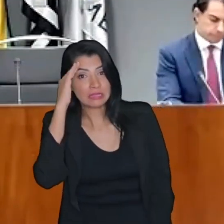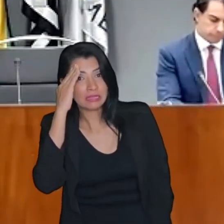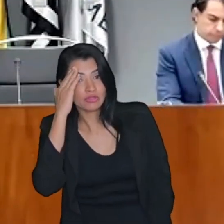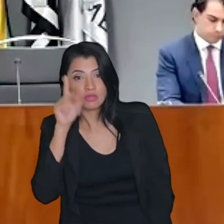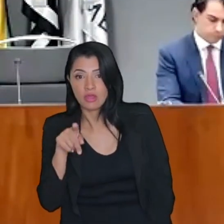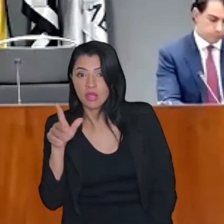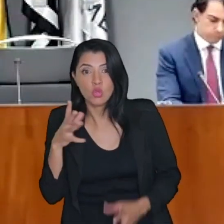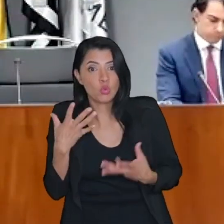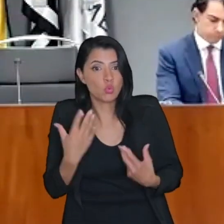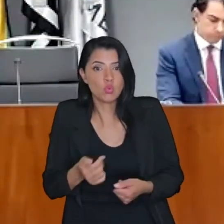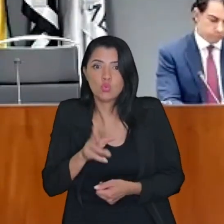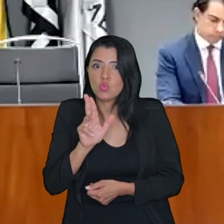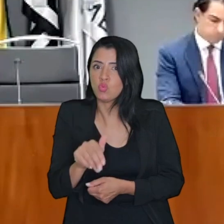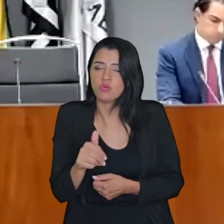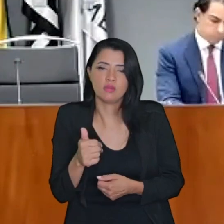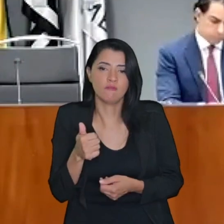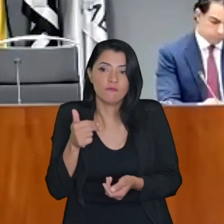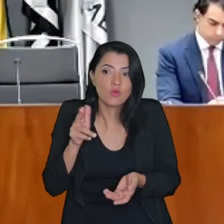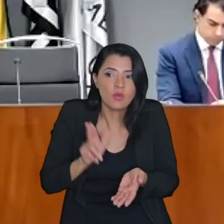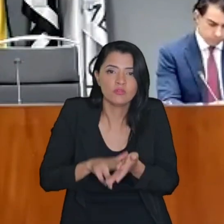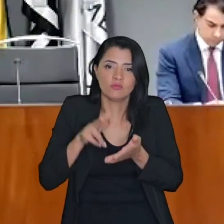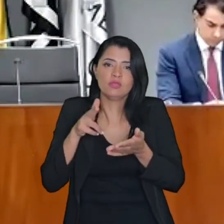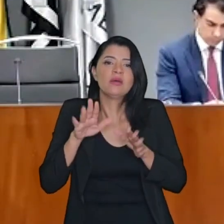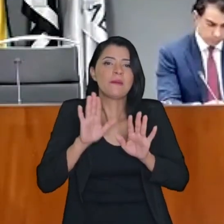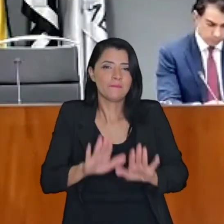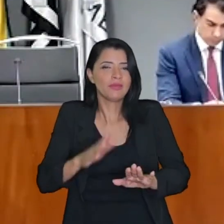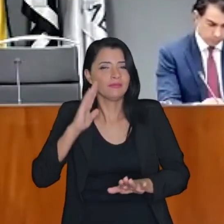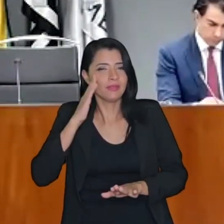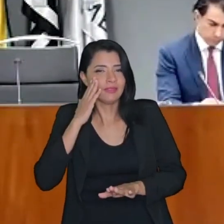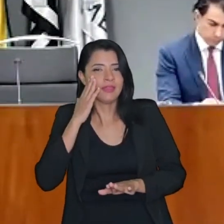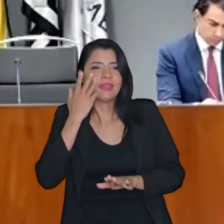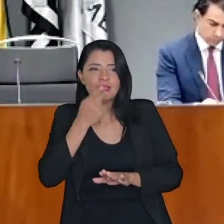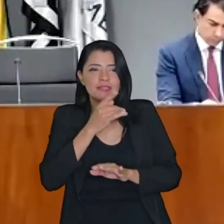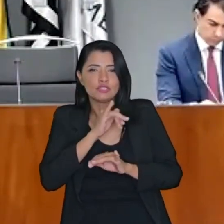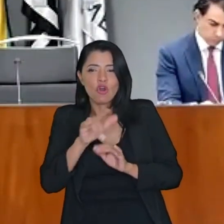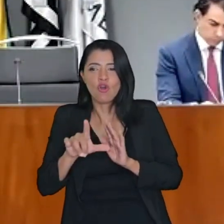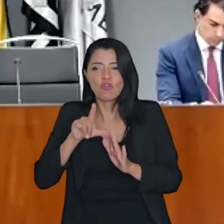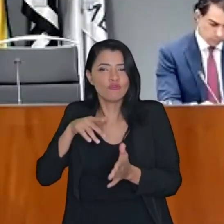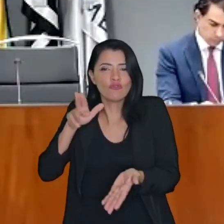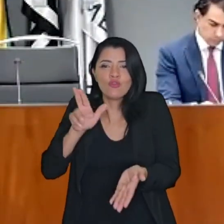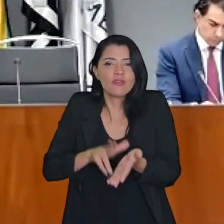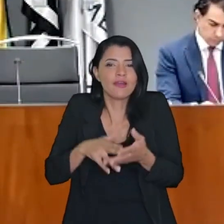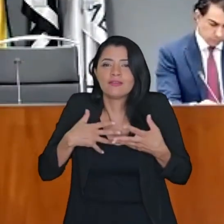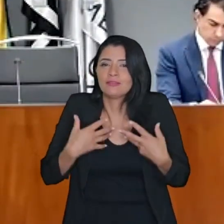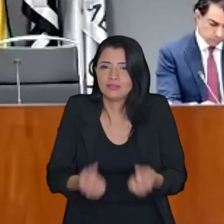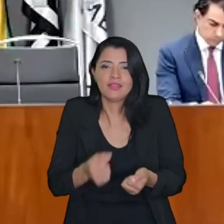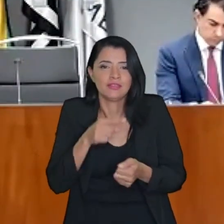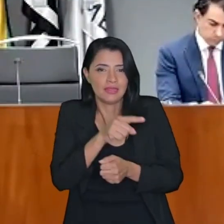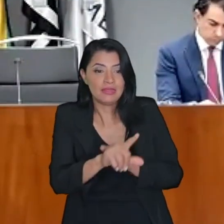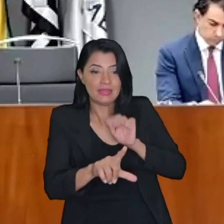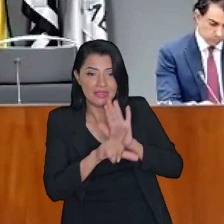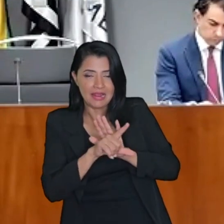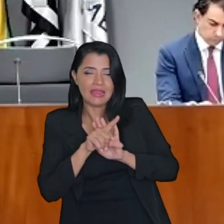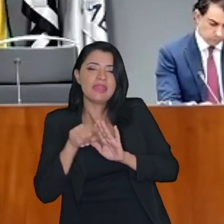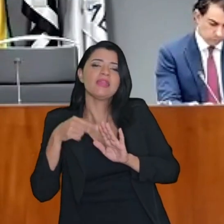foram admitidas no nosso ordenamento. Mas se a gente entender que elas só passaram a não ser admitidas com o advento dessa